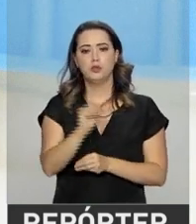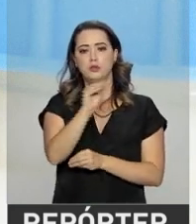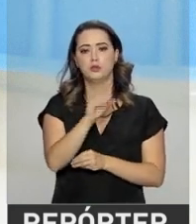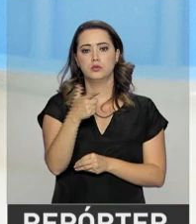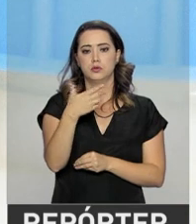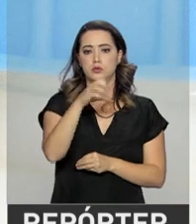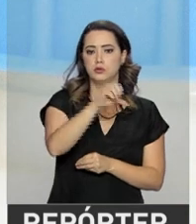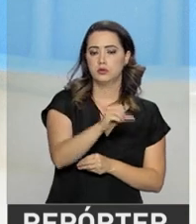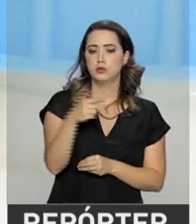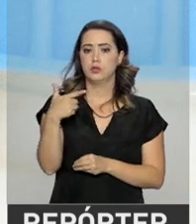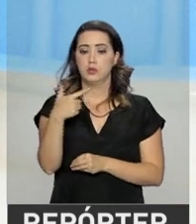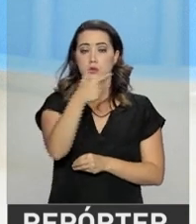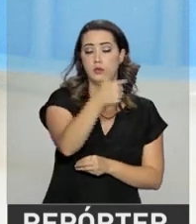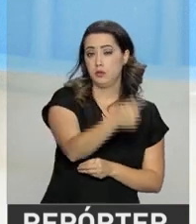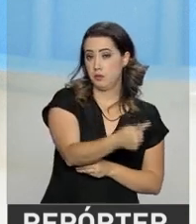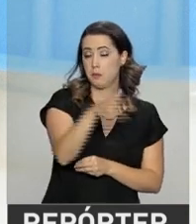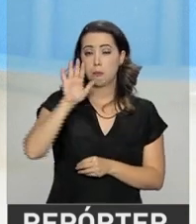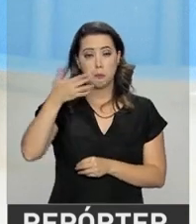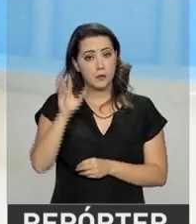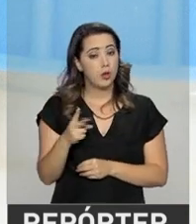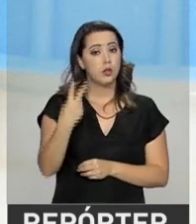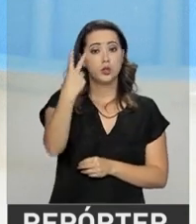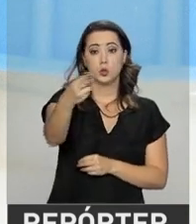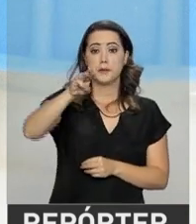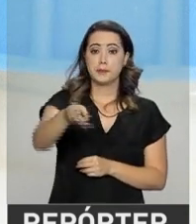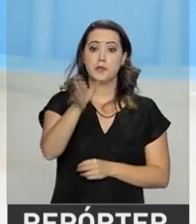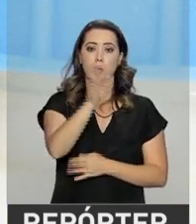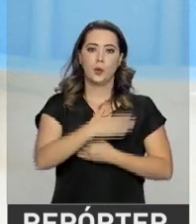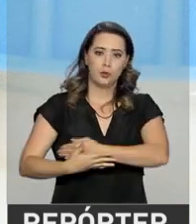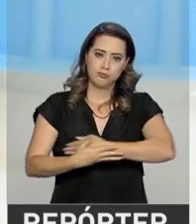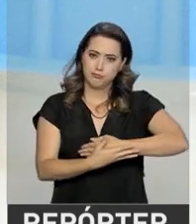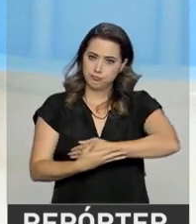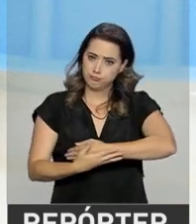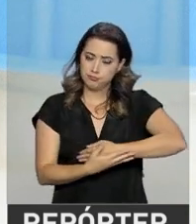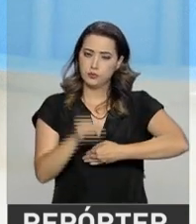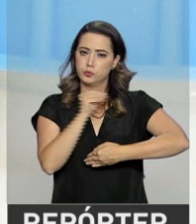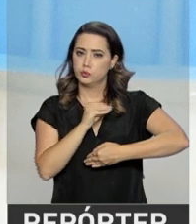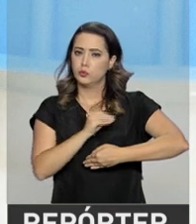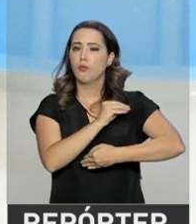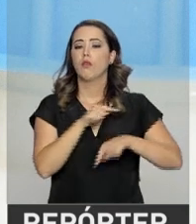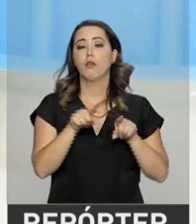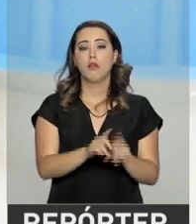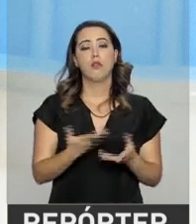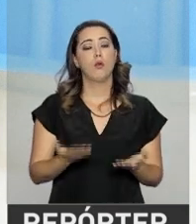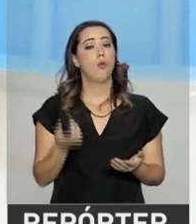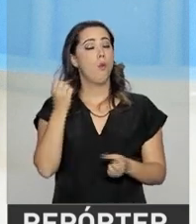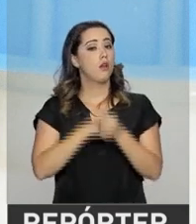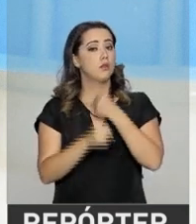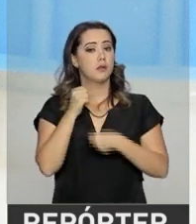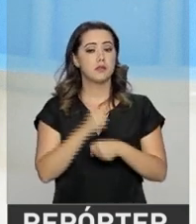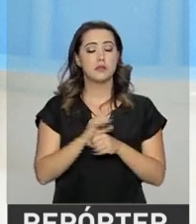entre 2009 e 2017 cerca de 2 milhões de recém-nascidos. Só no ano passado, o volume de leite